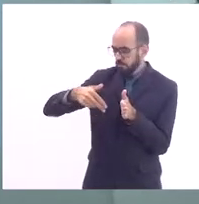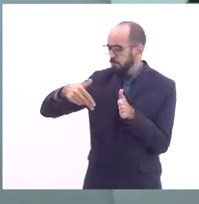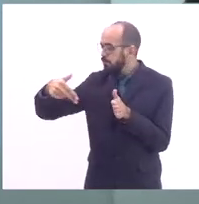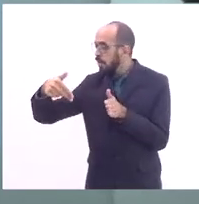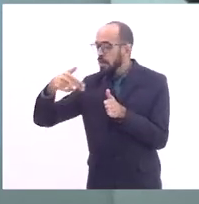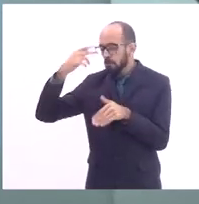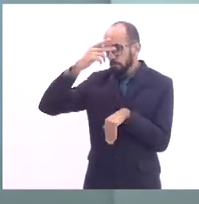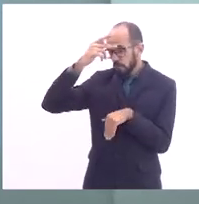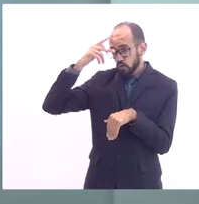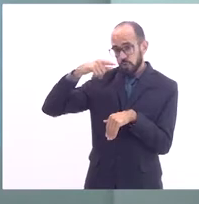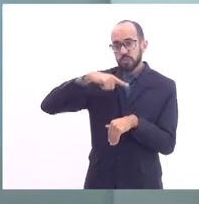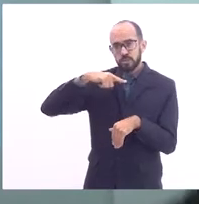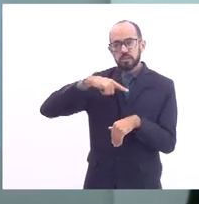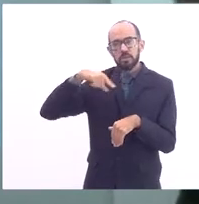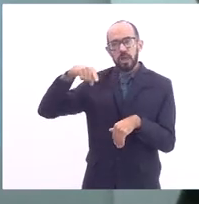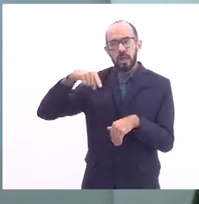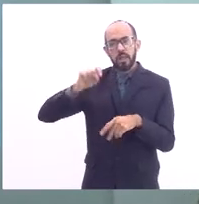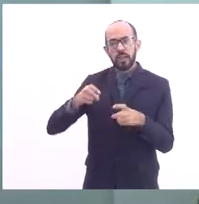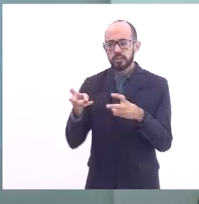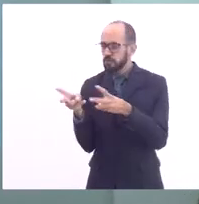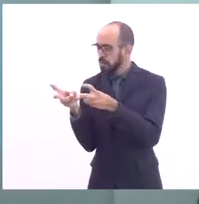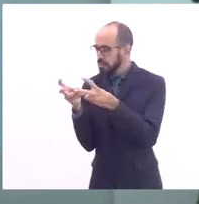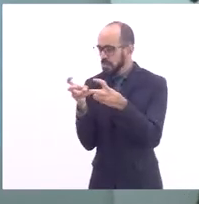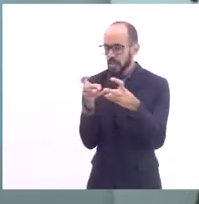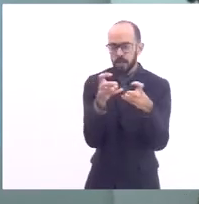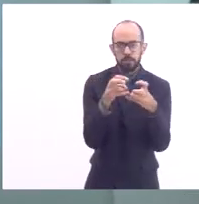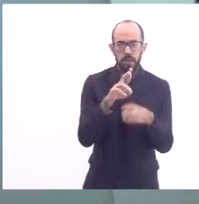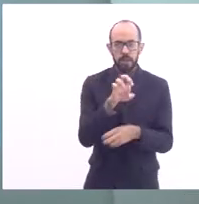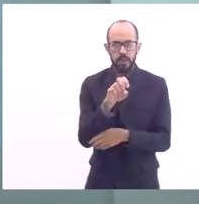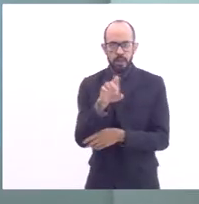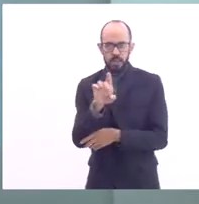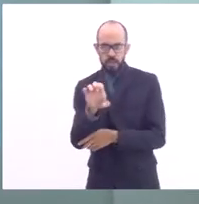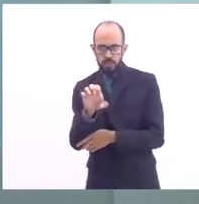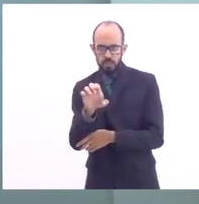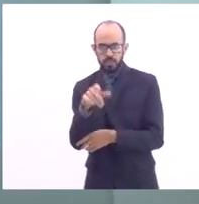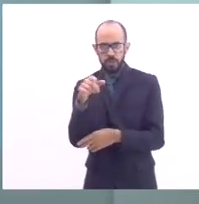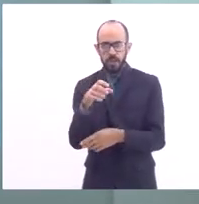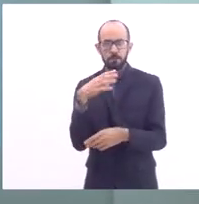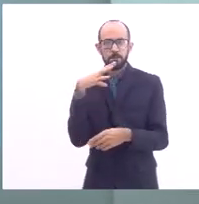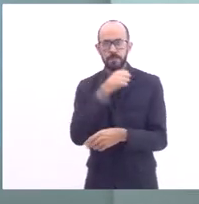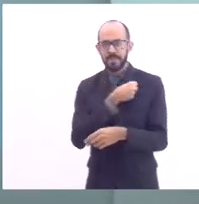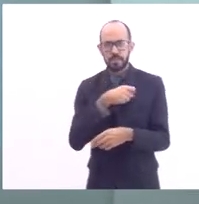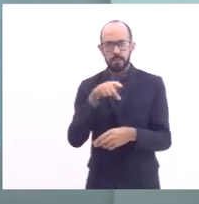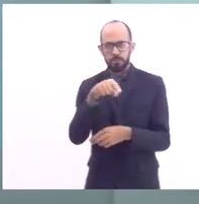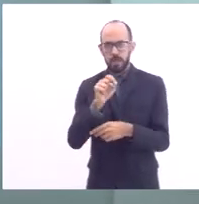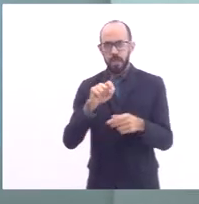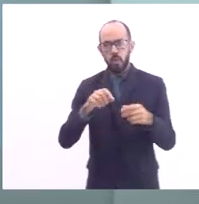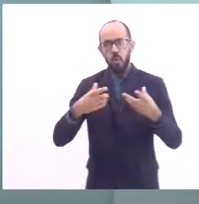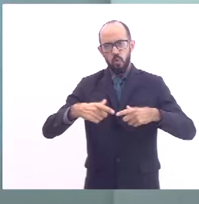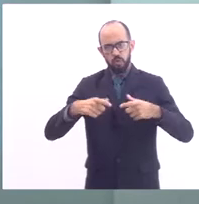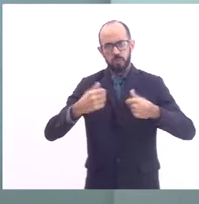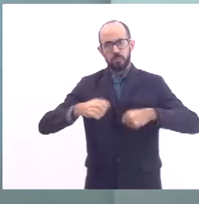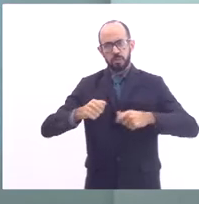campos próprios que eles correm toda a rede para identificar esses pontos e correção preventiva.